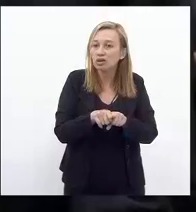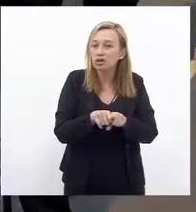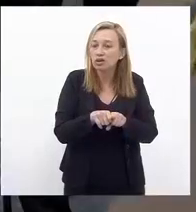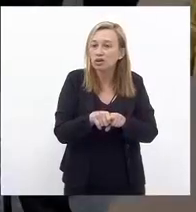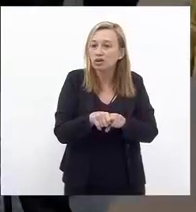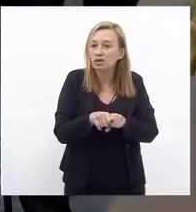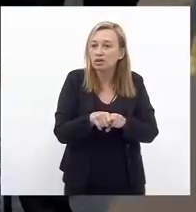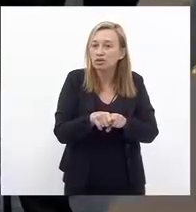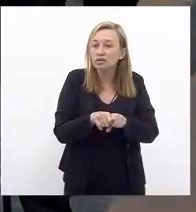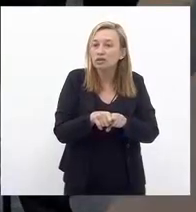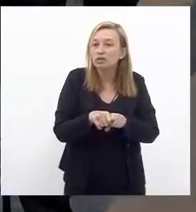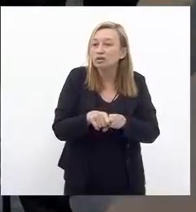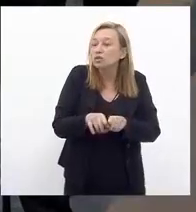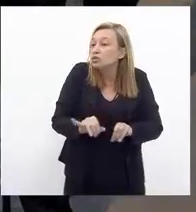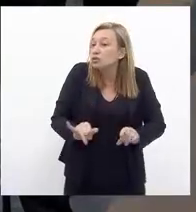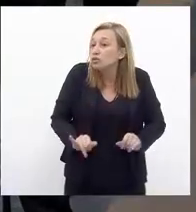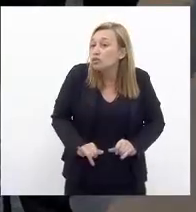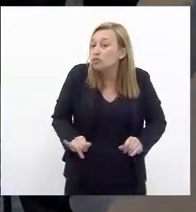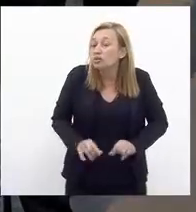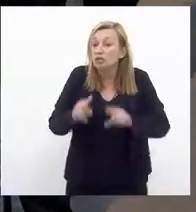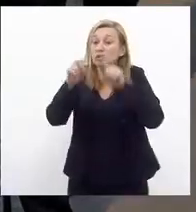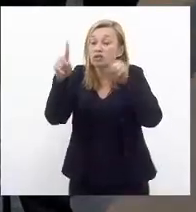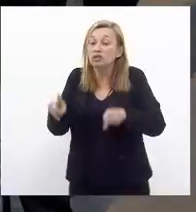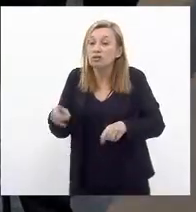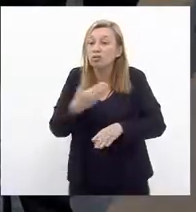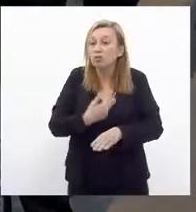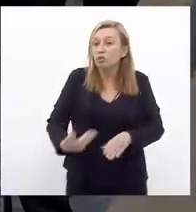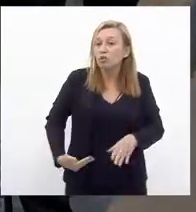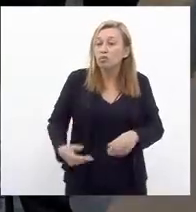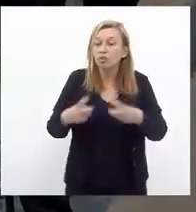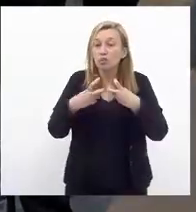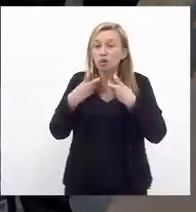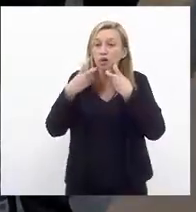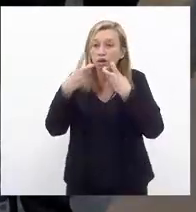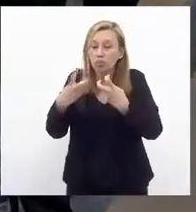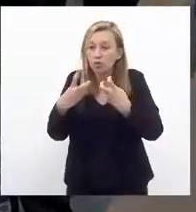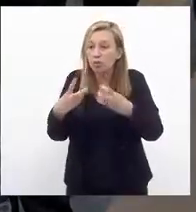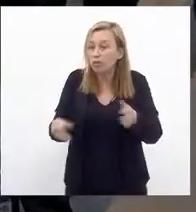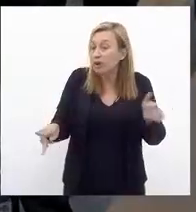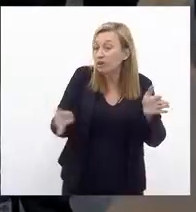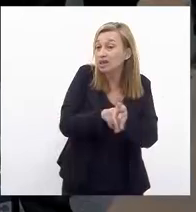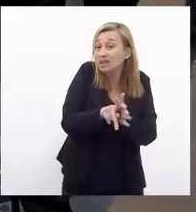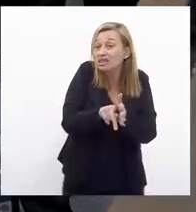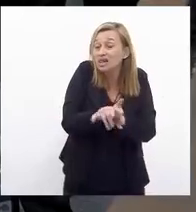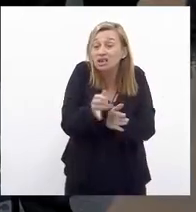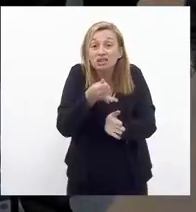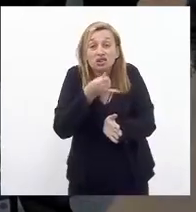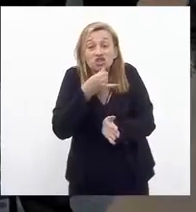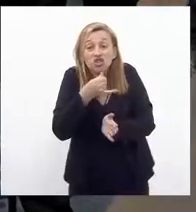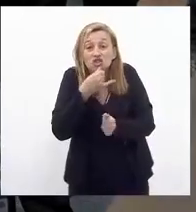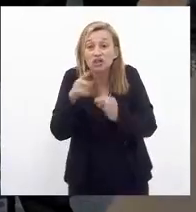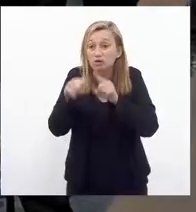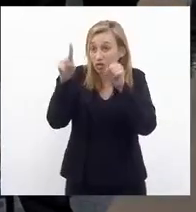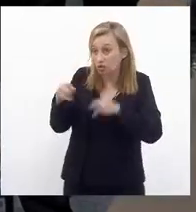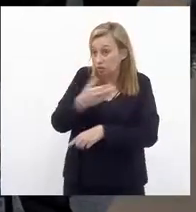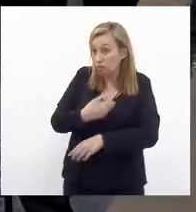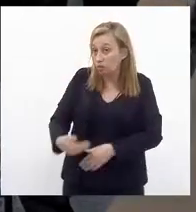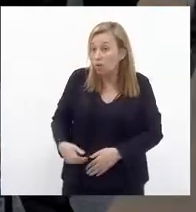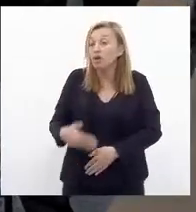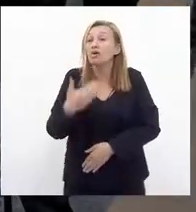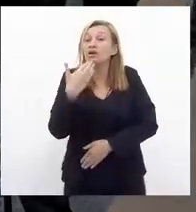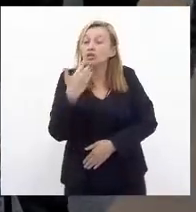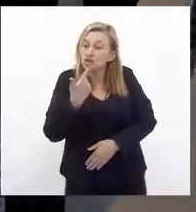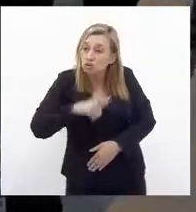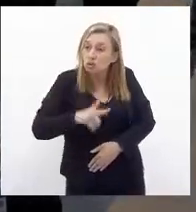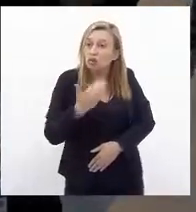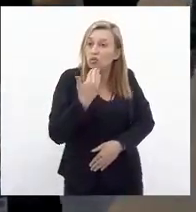o que passa os servidores a exaltação faz parte das angústias dos Servidores então eu